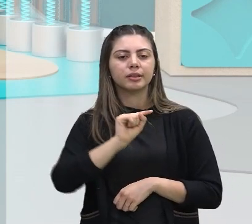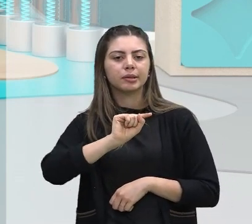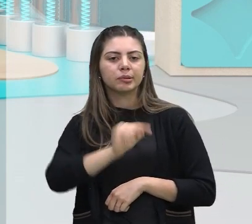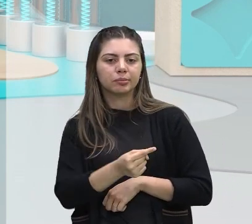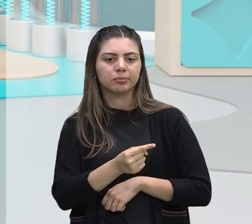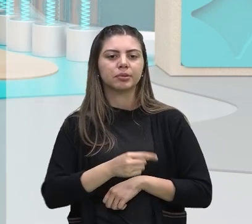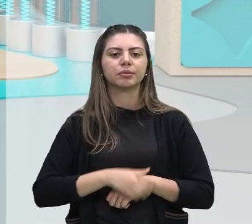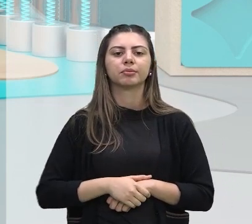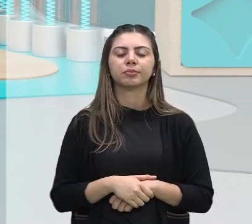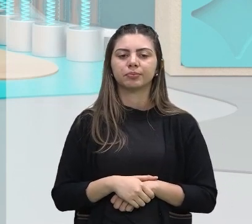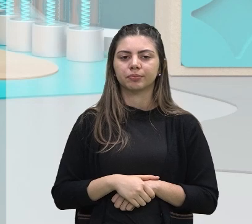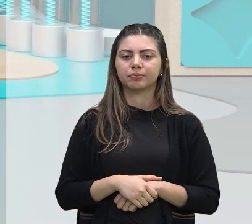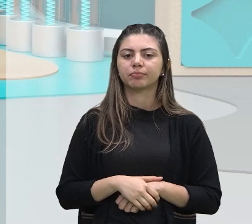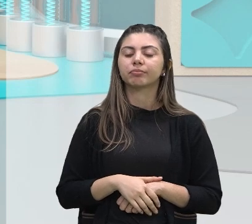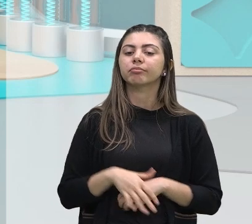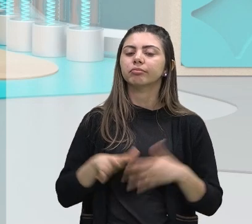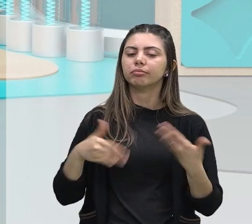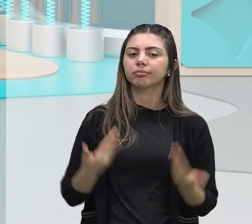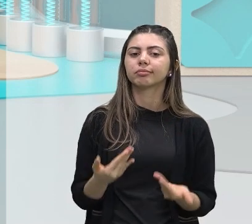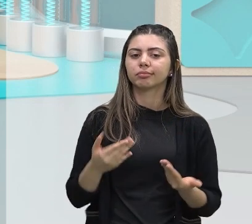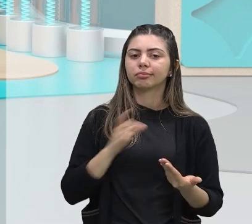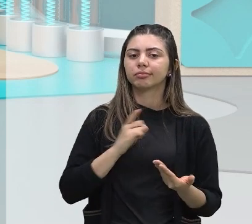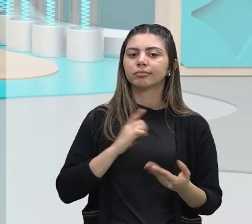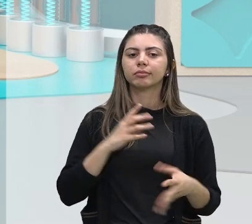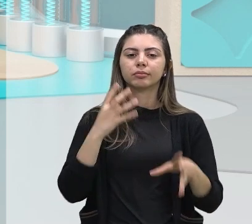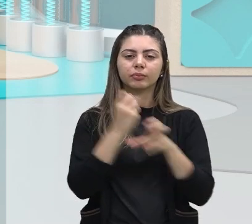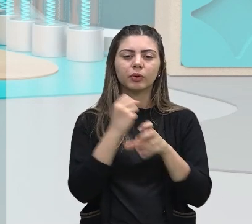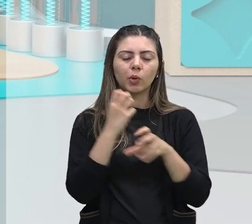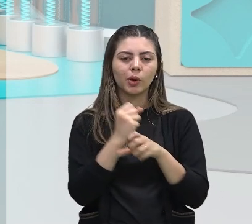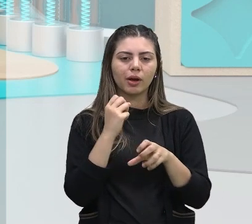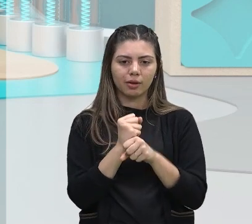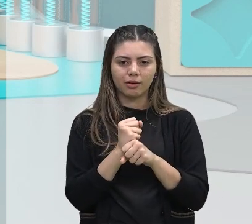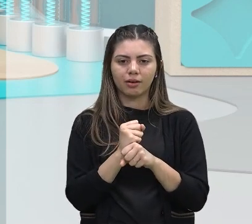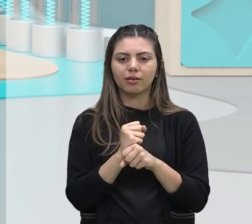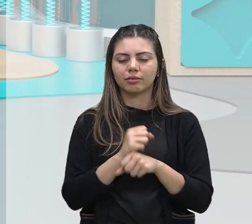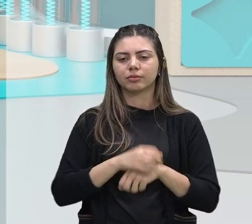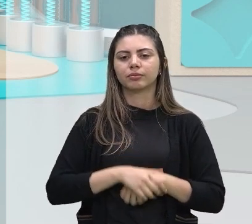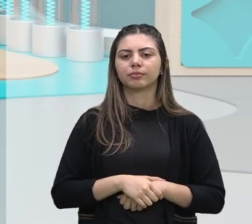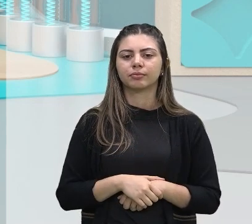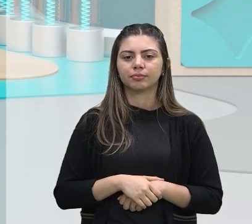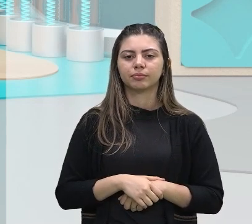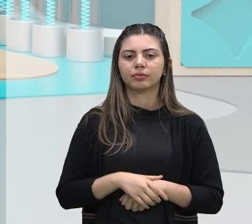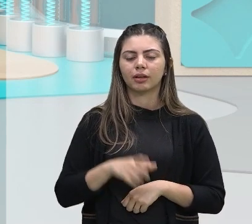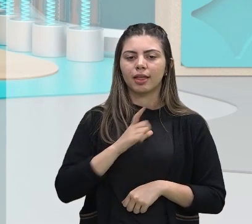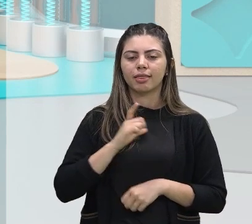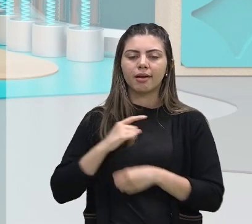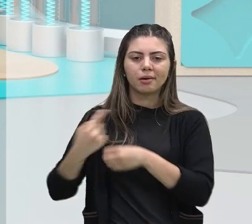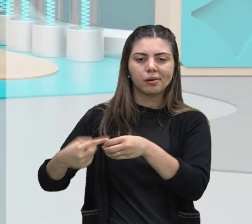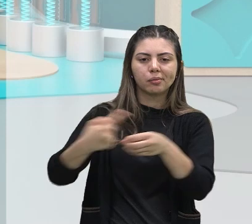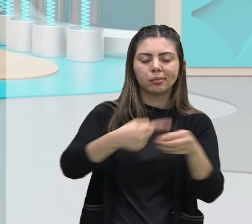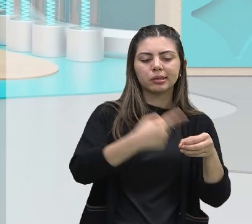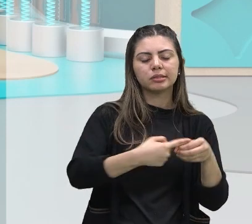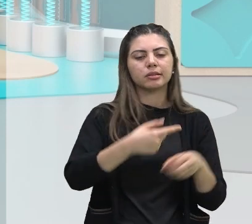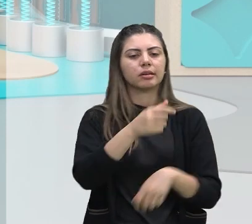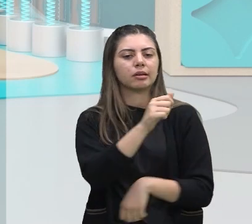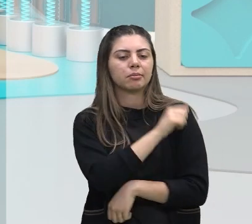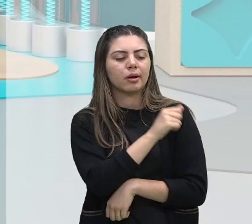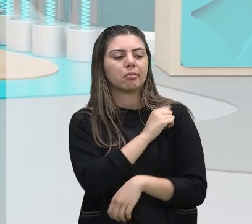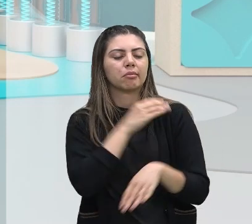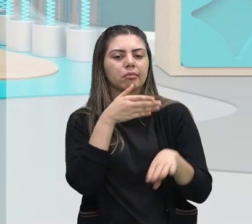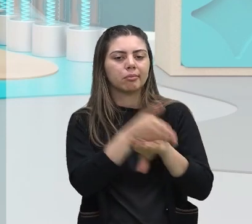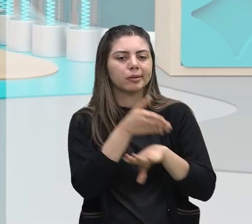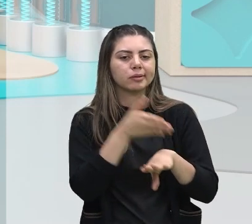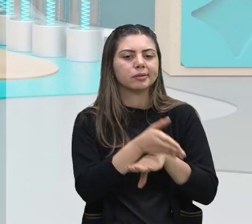391.326, né? Então, a contagem, né, de todos os municípios, os alunos que